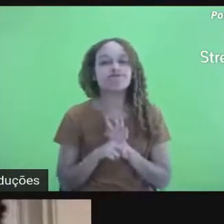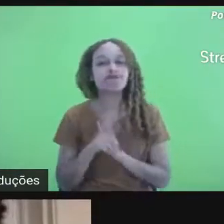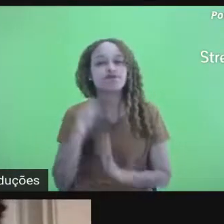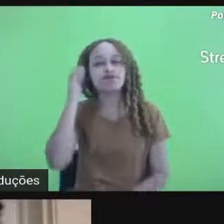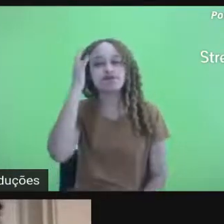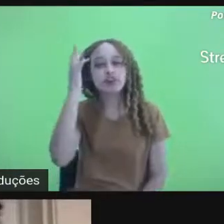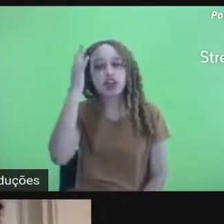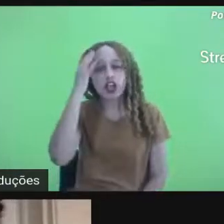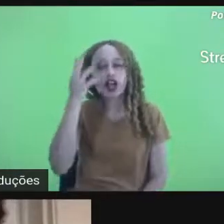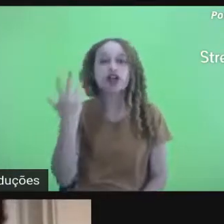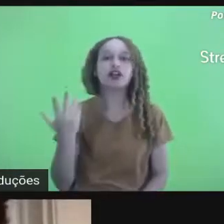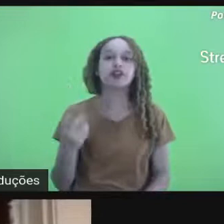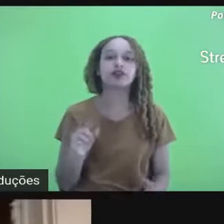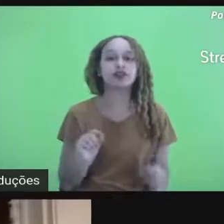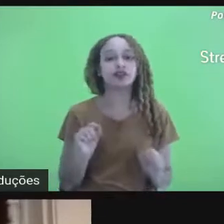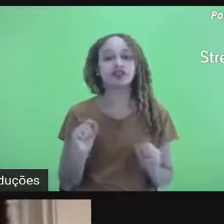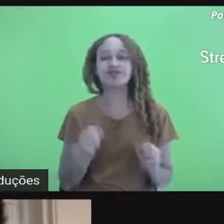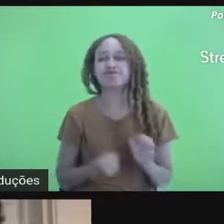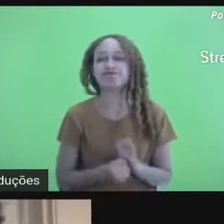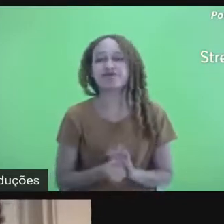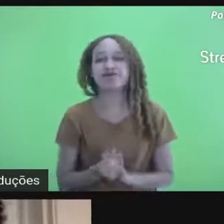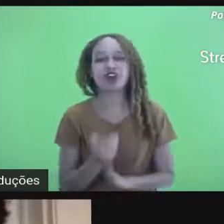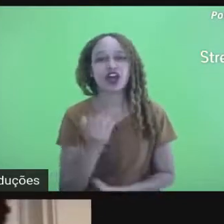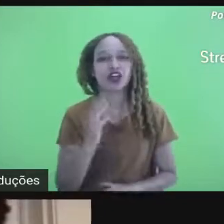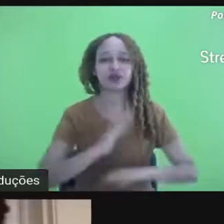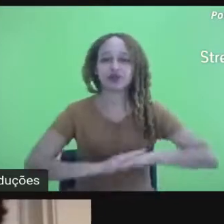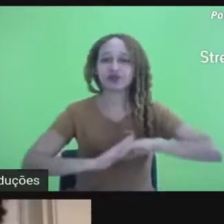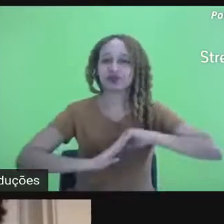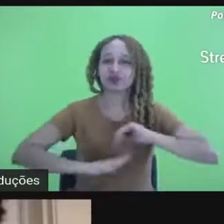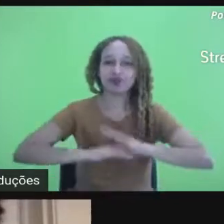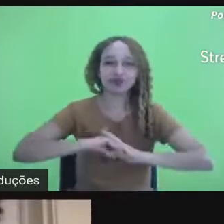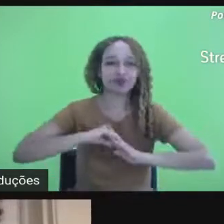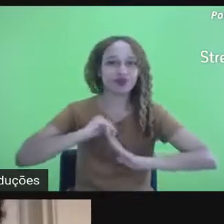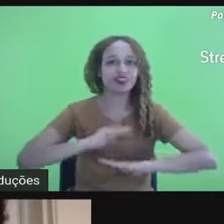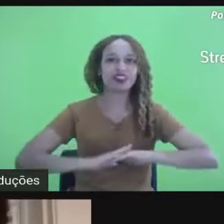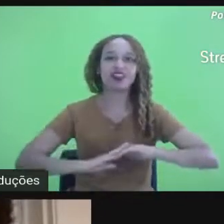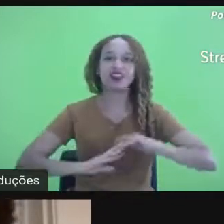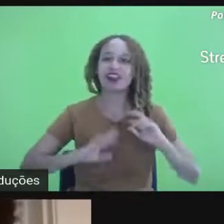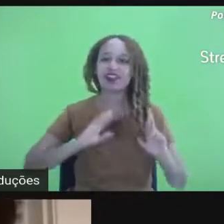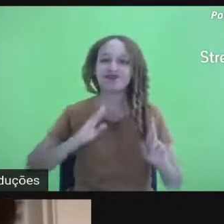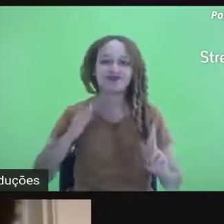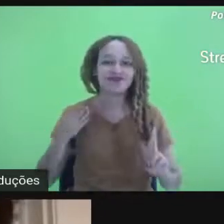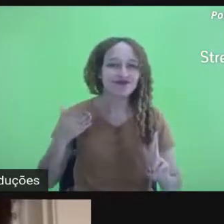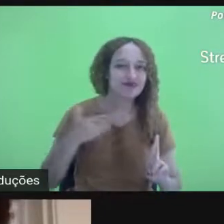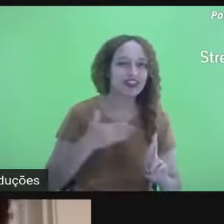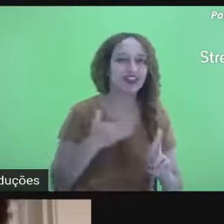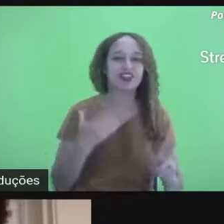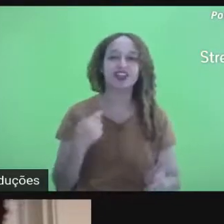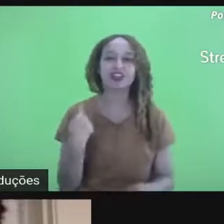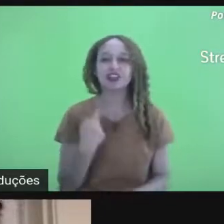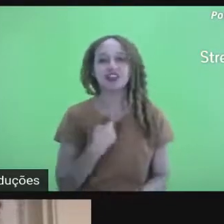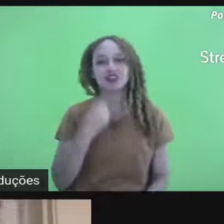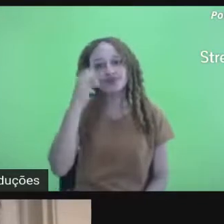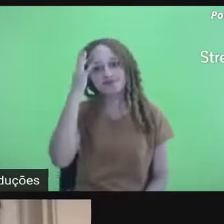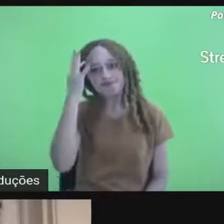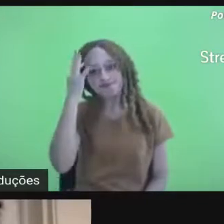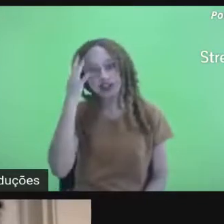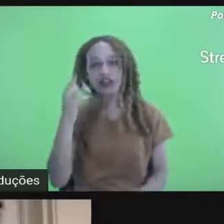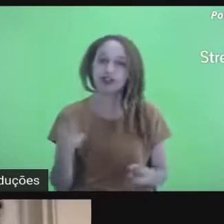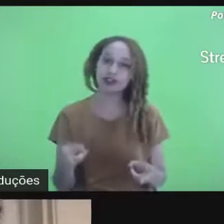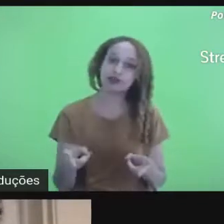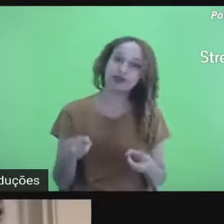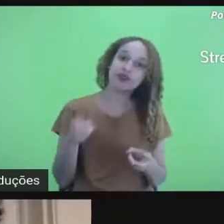rica, tantas profissionais, tantas referências, que nos levam a perceber um